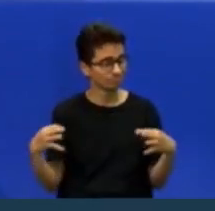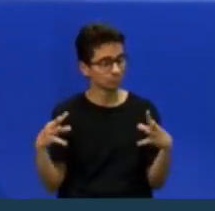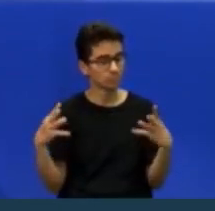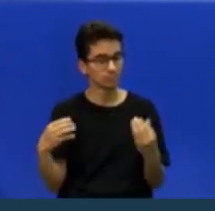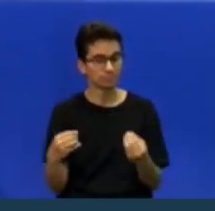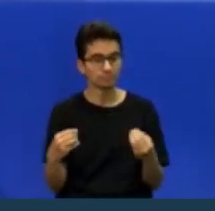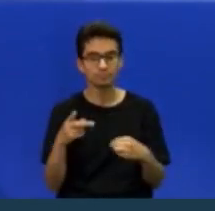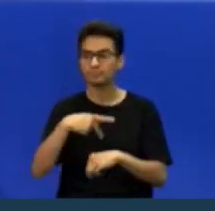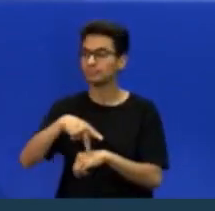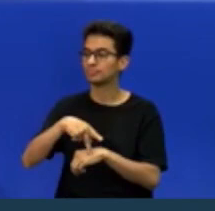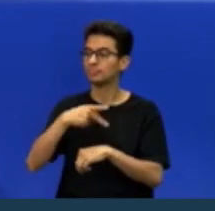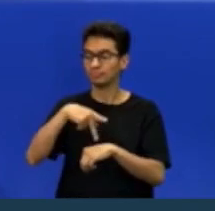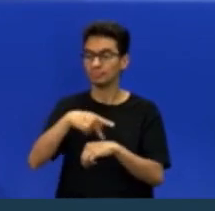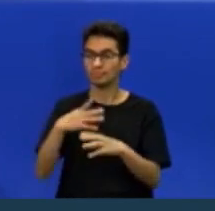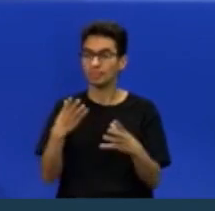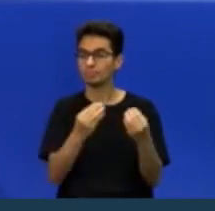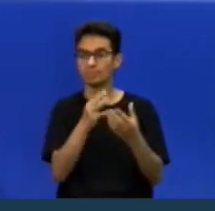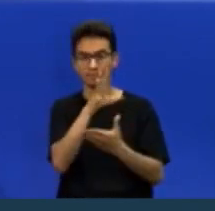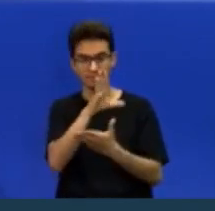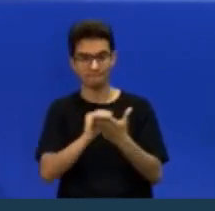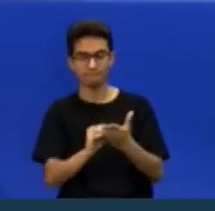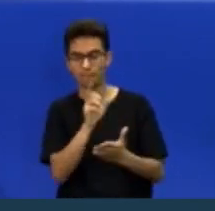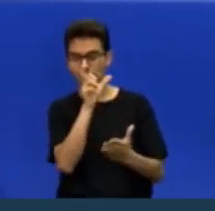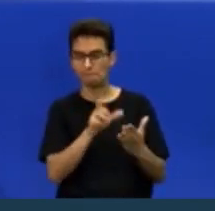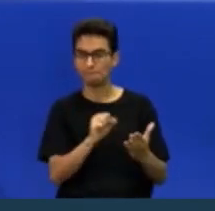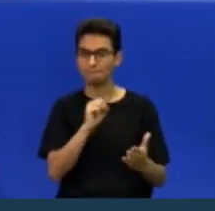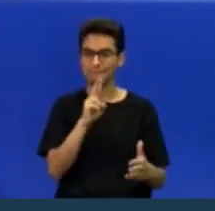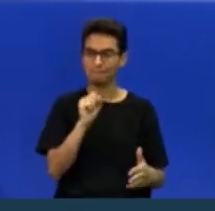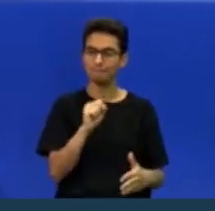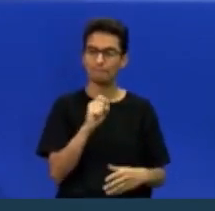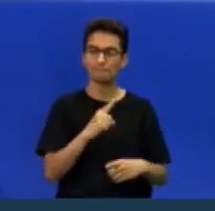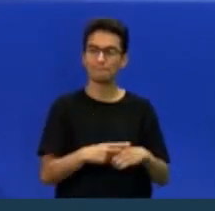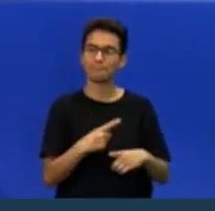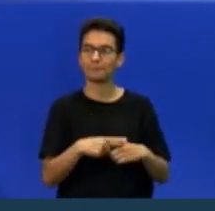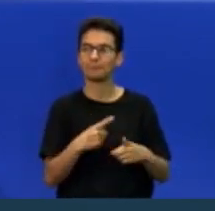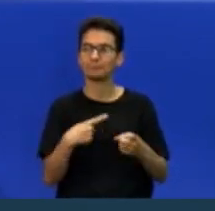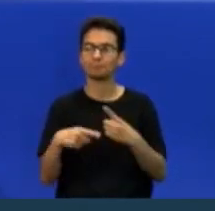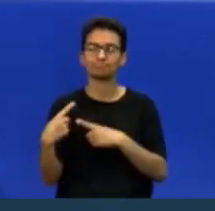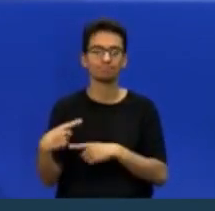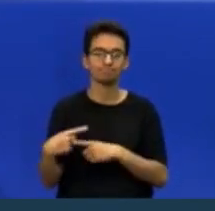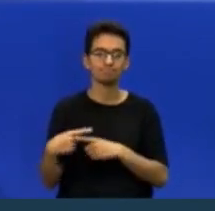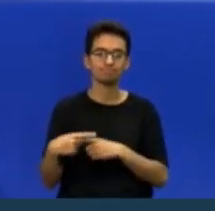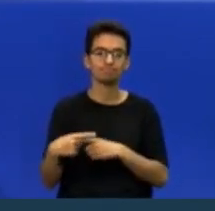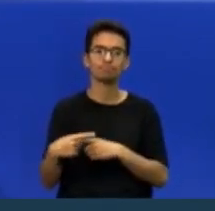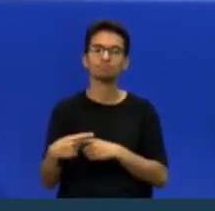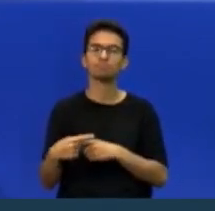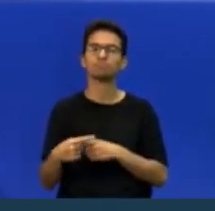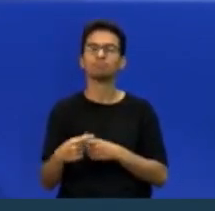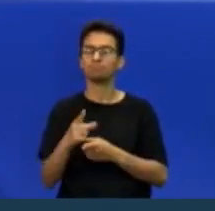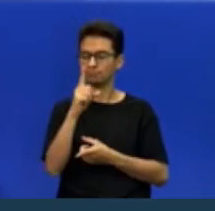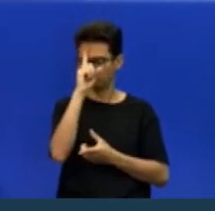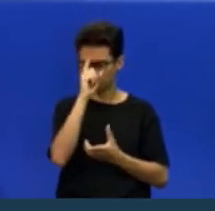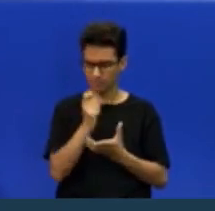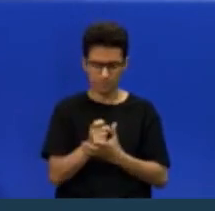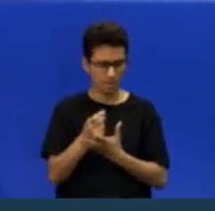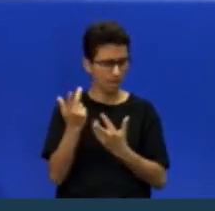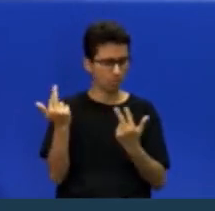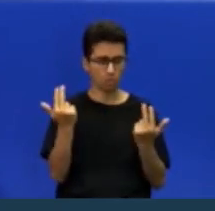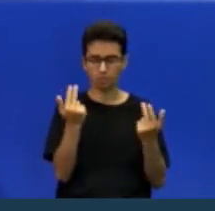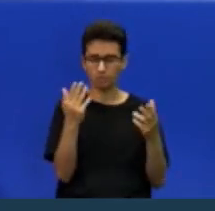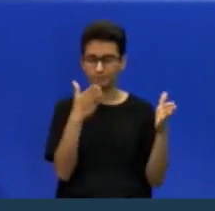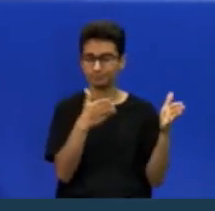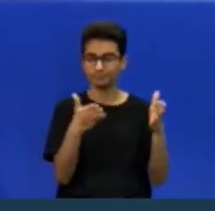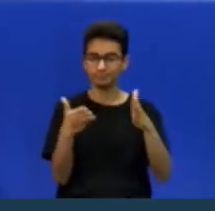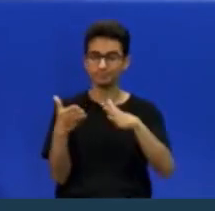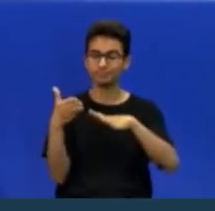E muitos países se basearam no conceito do SUS, nos princípios doutrinários do SUS, para estabelecer os seus princípios, os seus processos